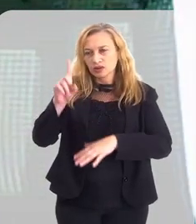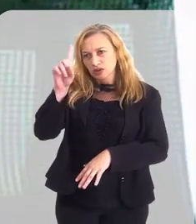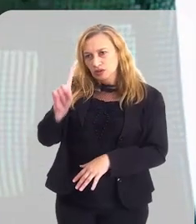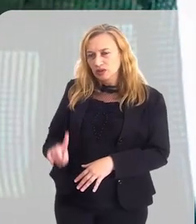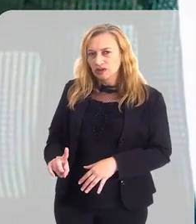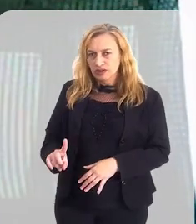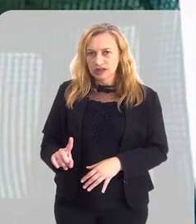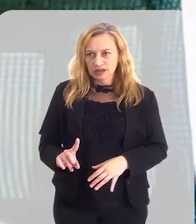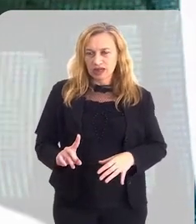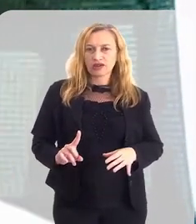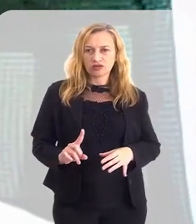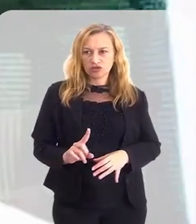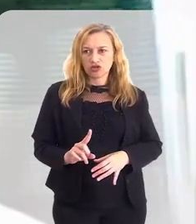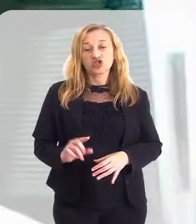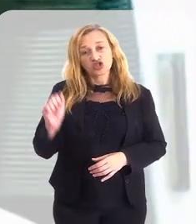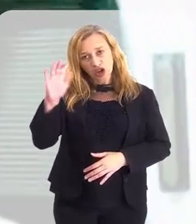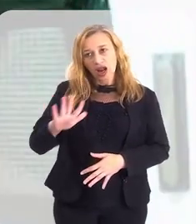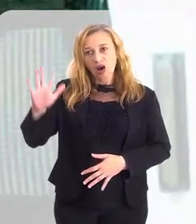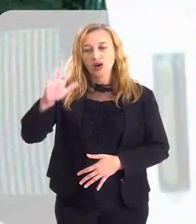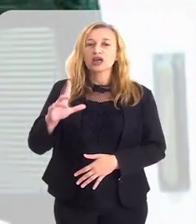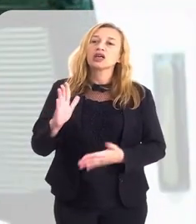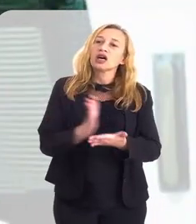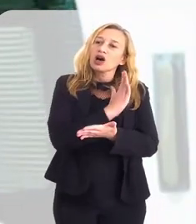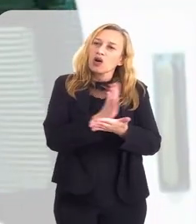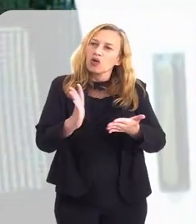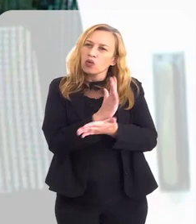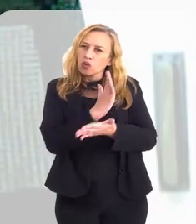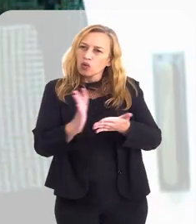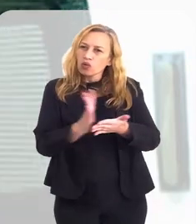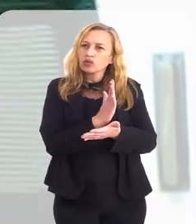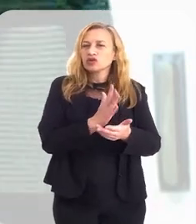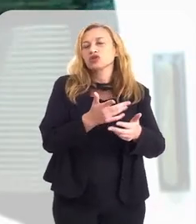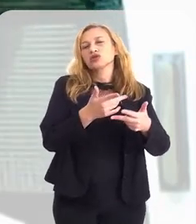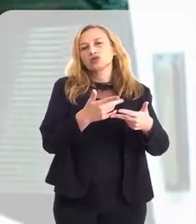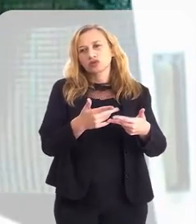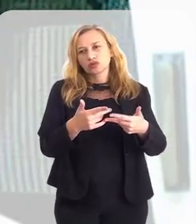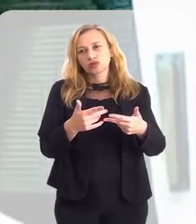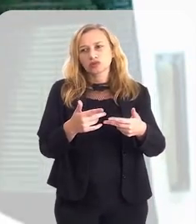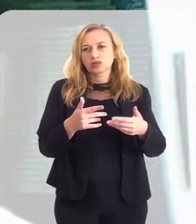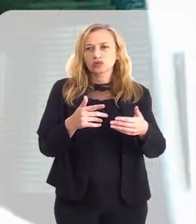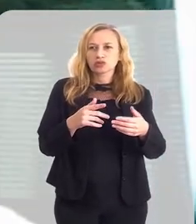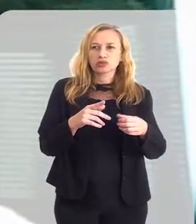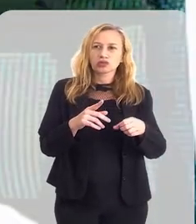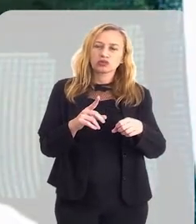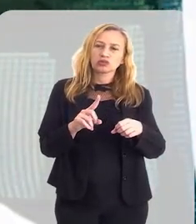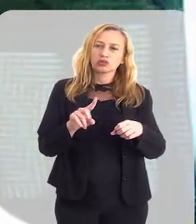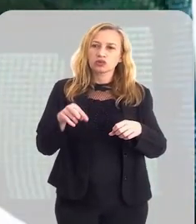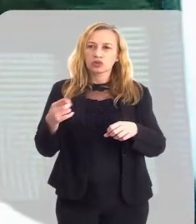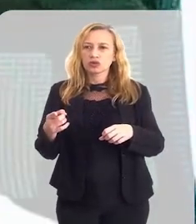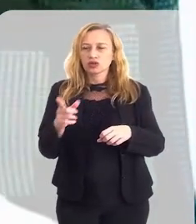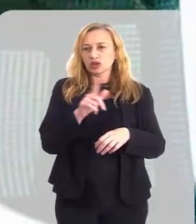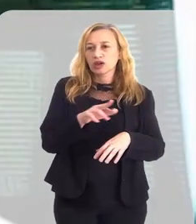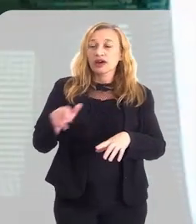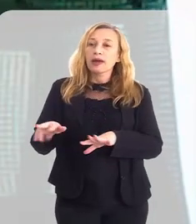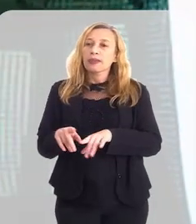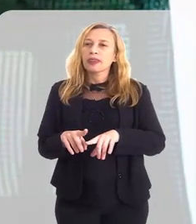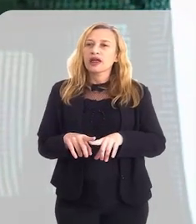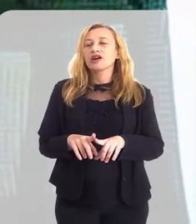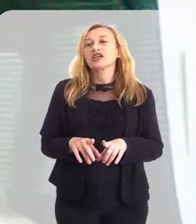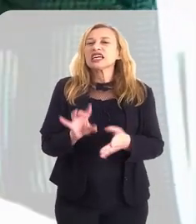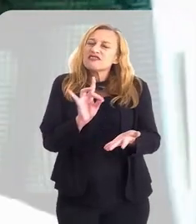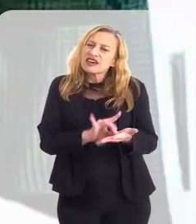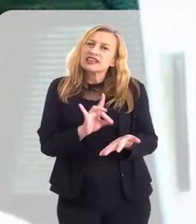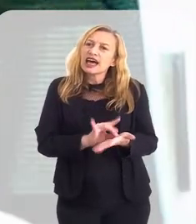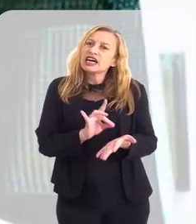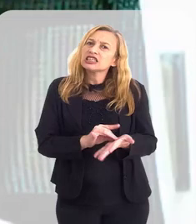seus processos de escolarização, de maneira geral. Aí tem aí algumas exceções honrosas, tá? Mas, de maneira geral, isso não